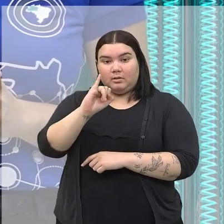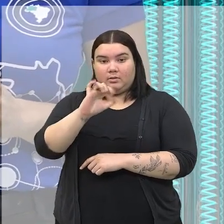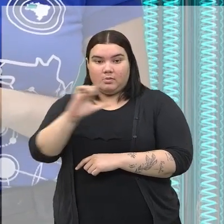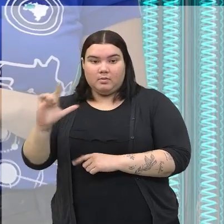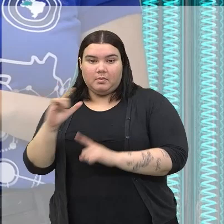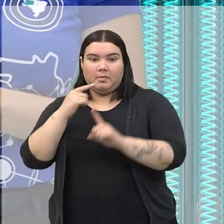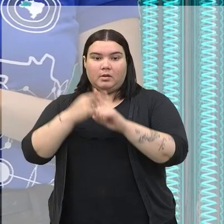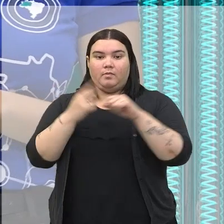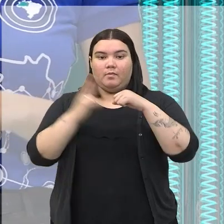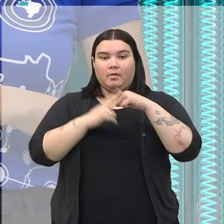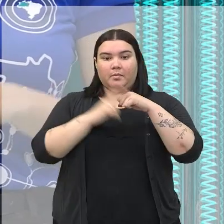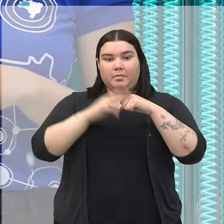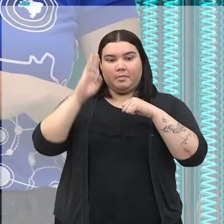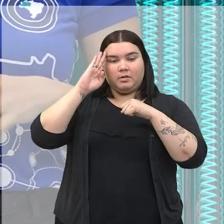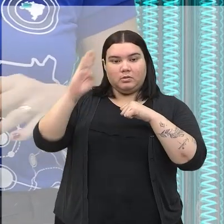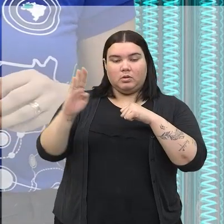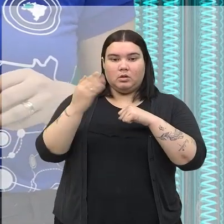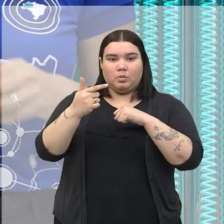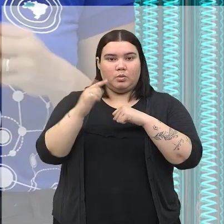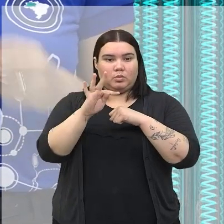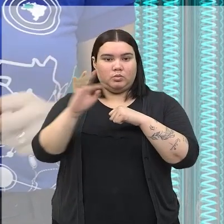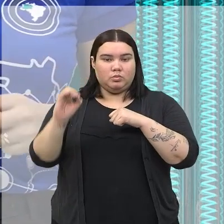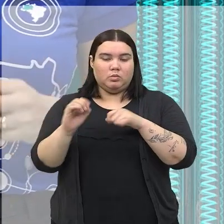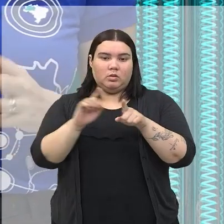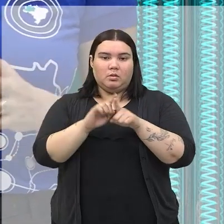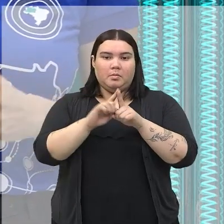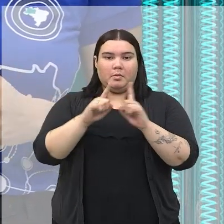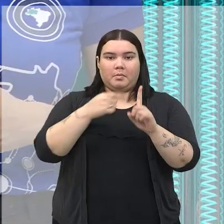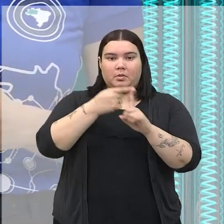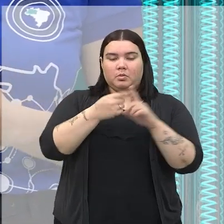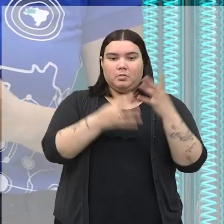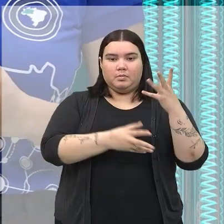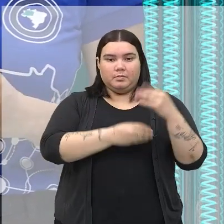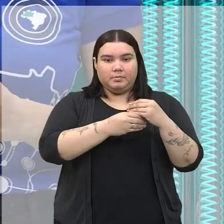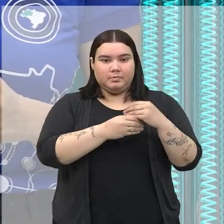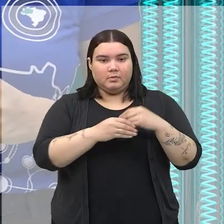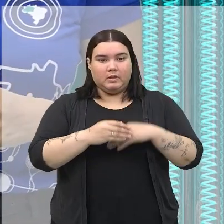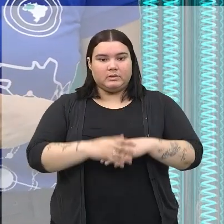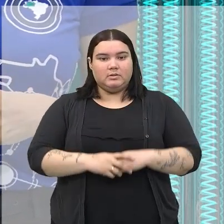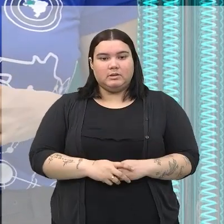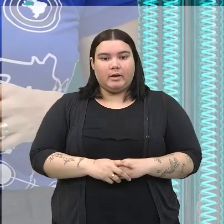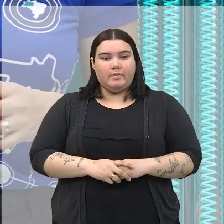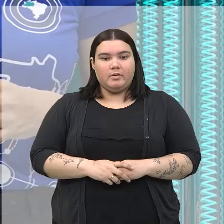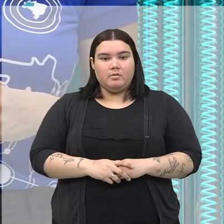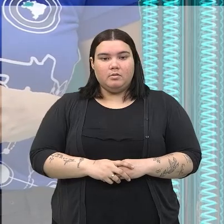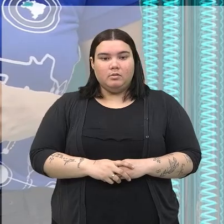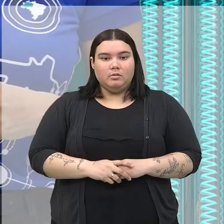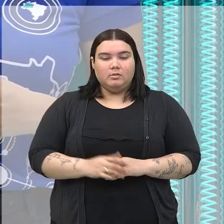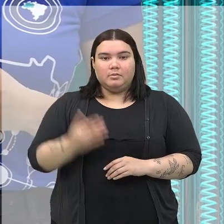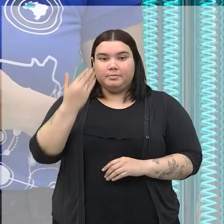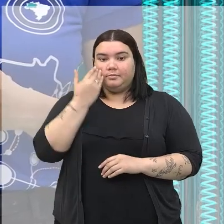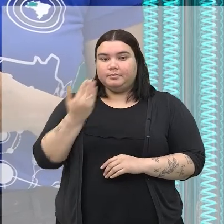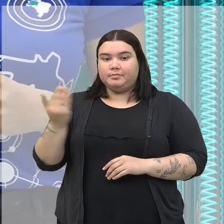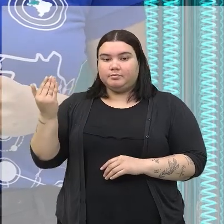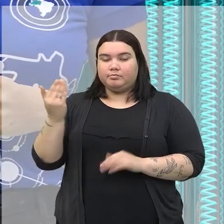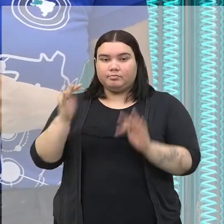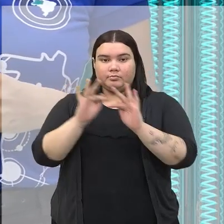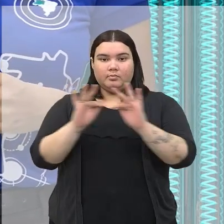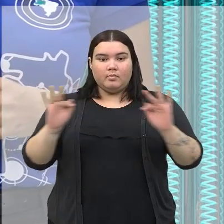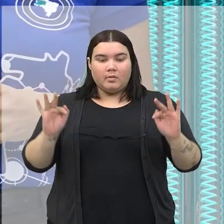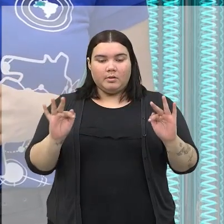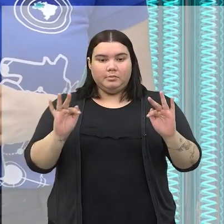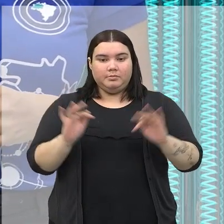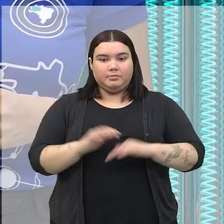o to e o complemento. Vamos já ver alguns exemplos aqui, olha só. I will